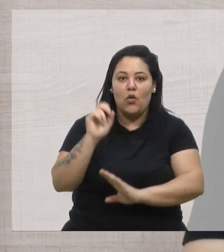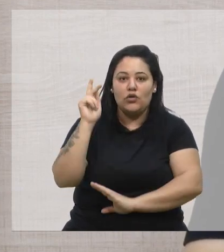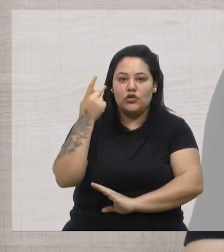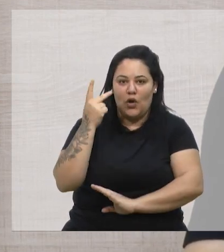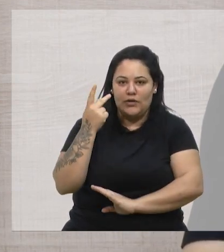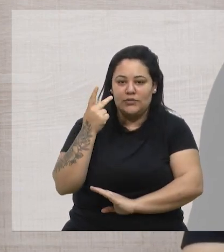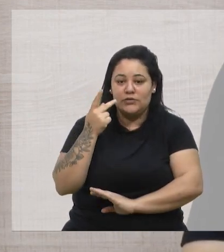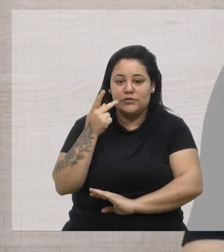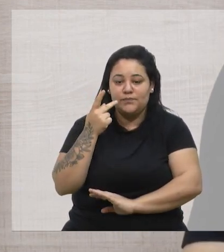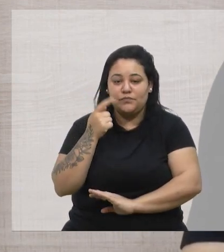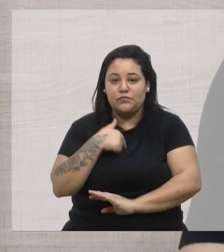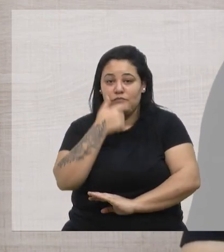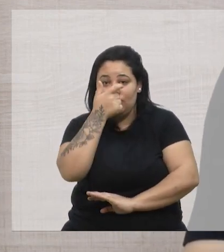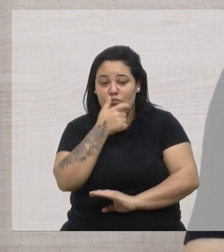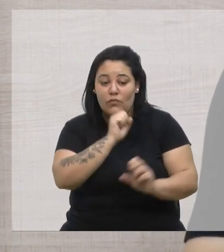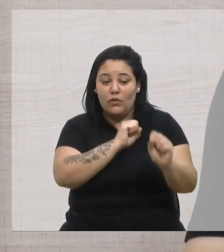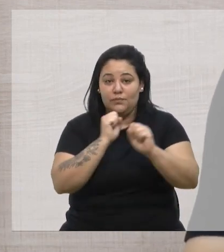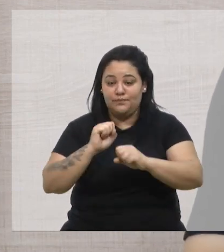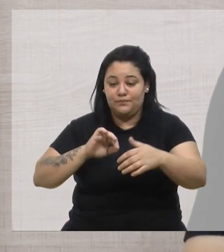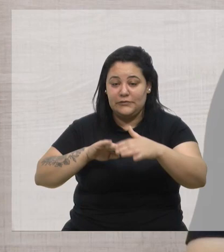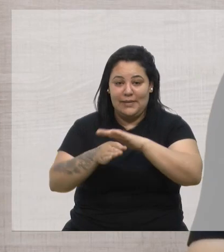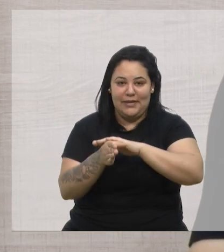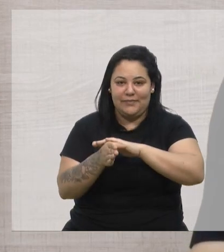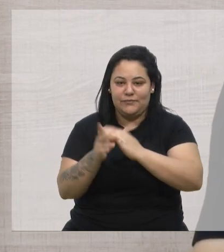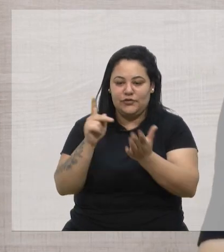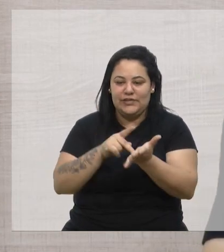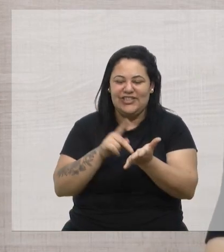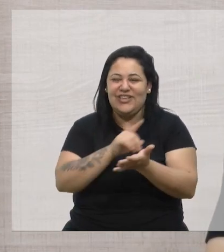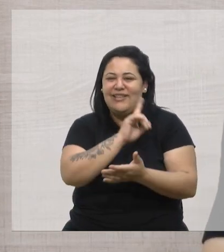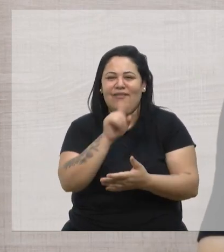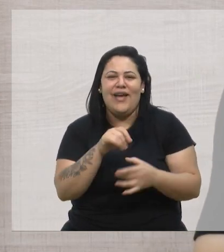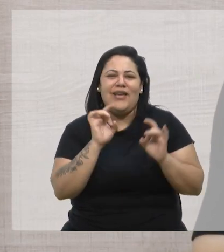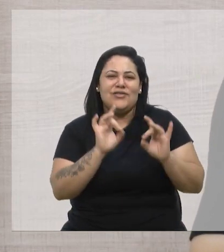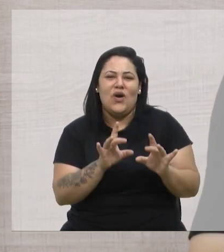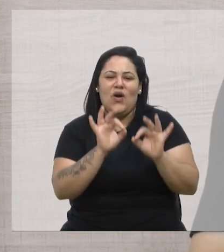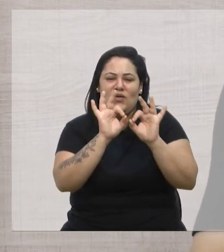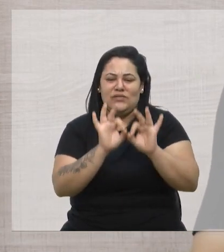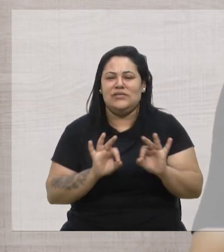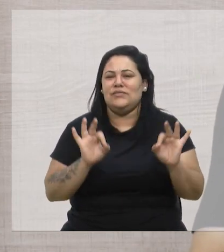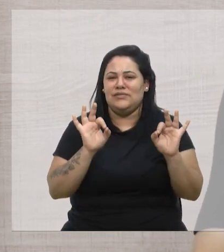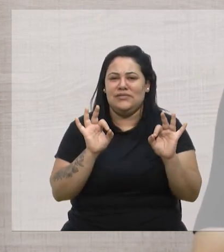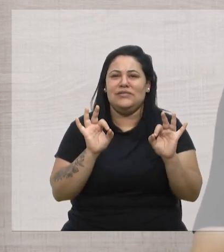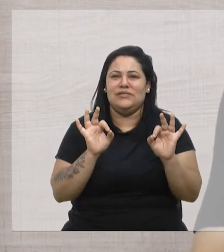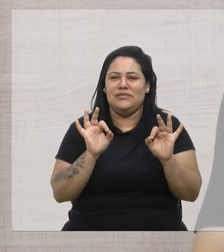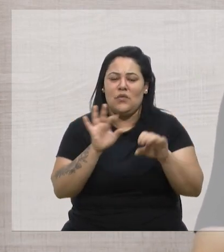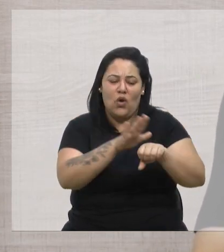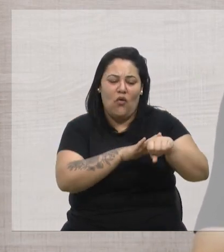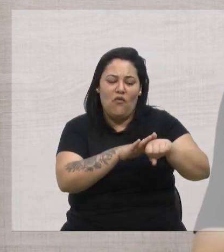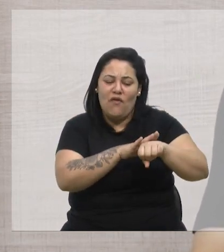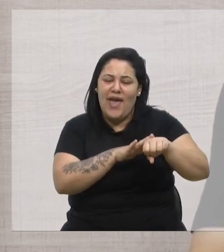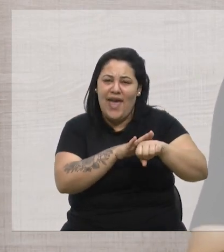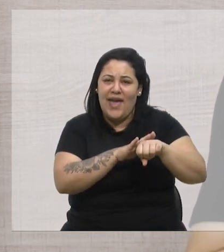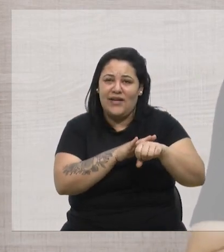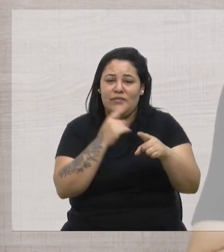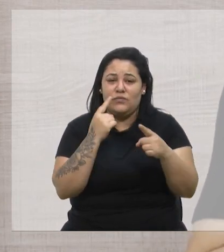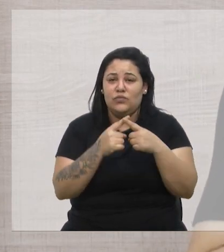pegou contos que a gente considerava que fossem adaptáveis para os quadrinhos, né? Que não fosse aquela coisa simplesmente de